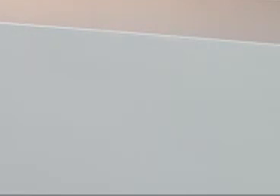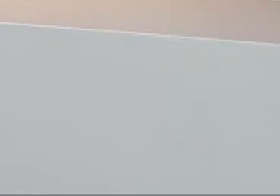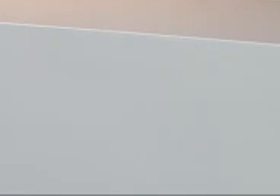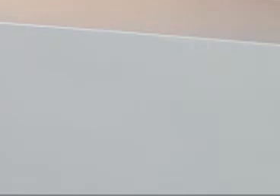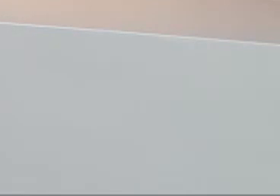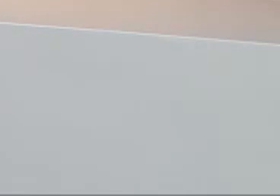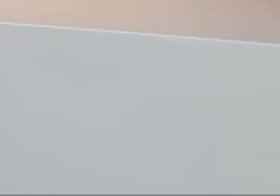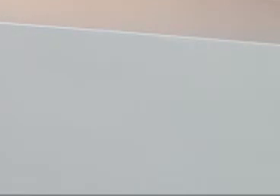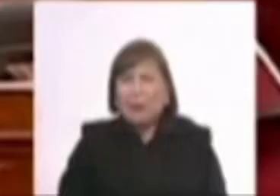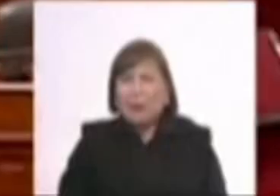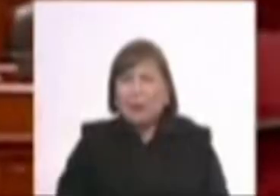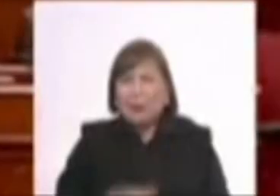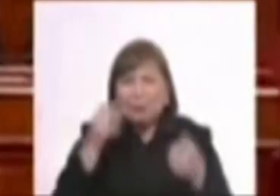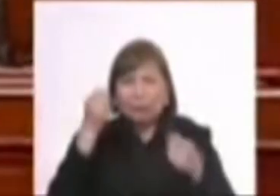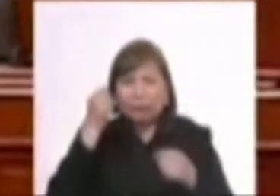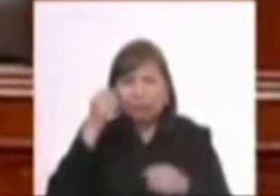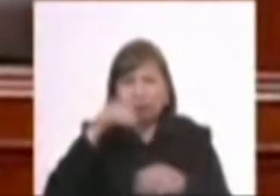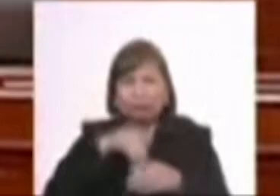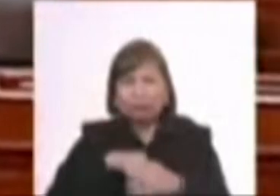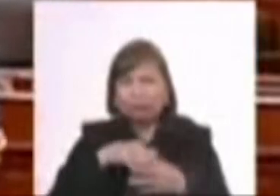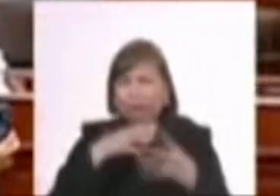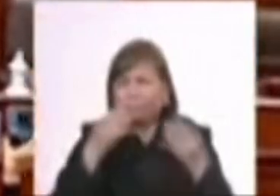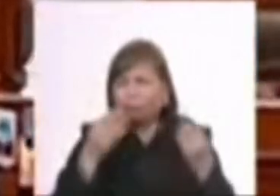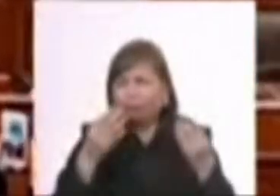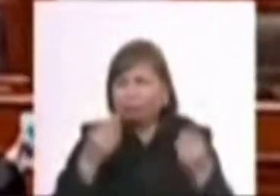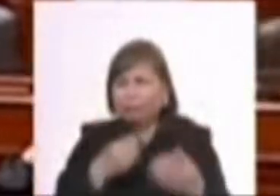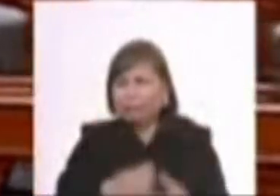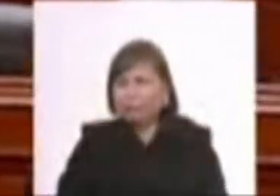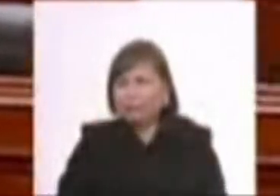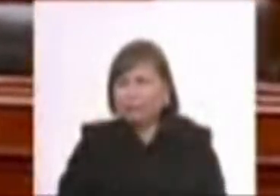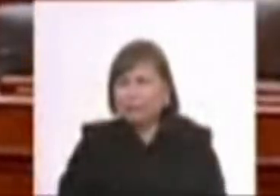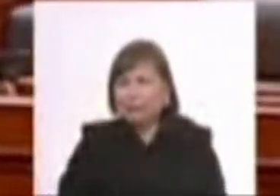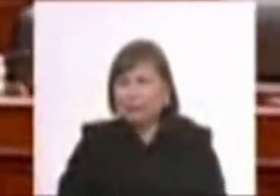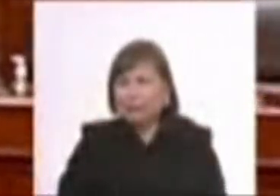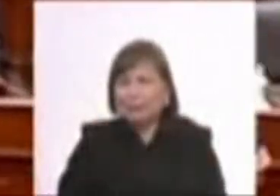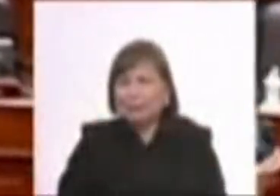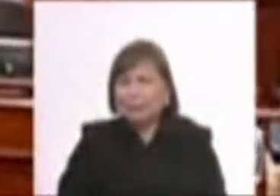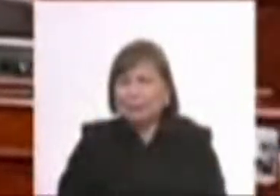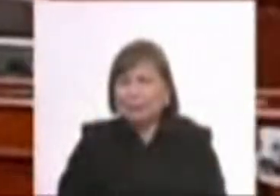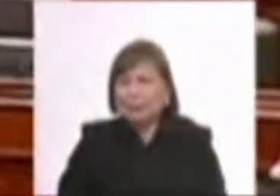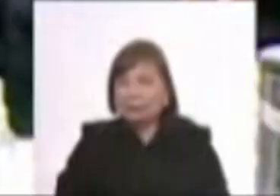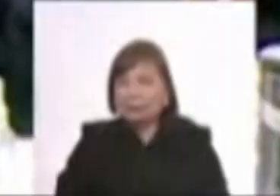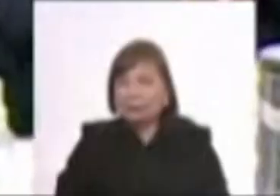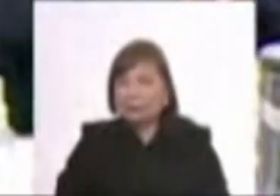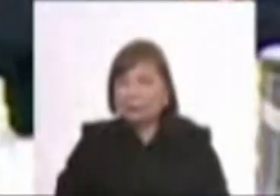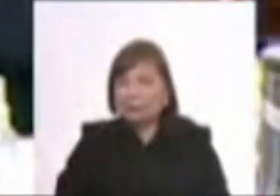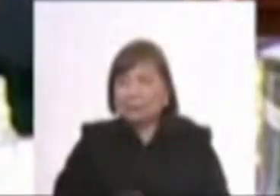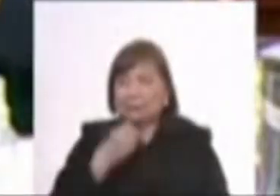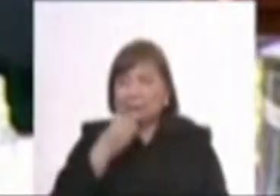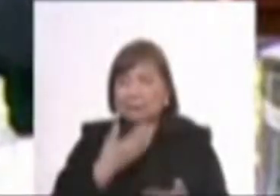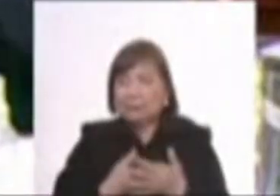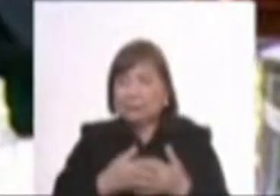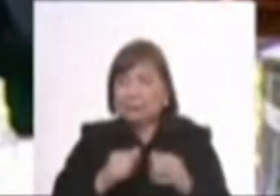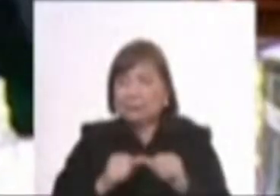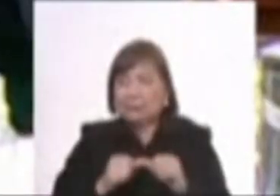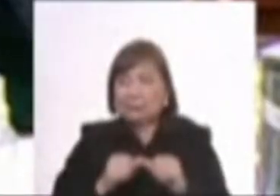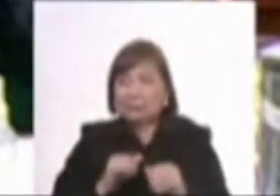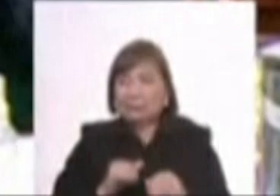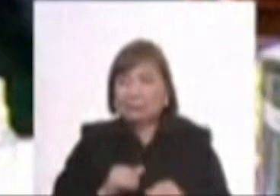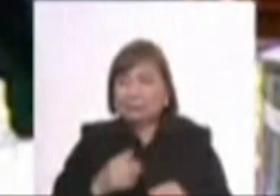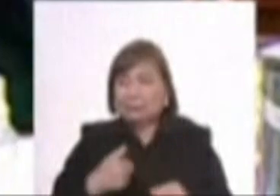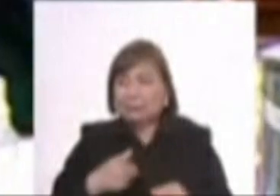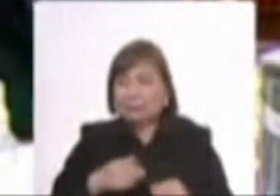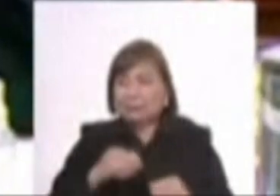deposto e preso. A votação foi realizada na sede do Congresso. Do total de 130 parlamentares,